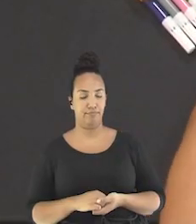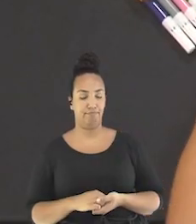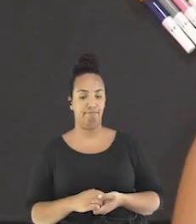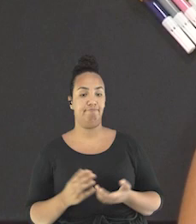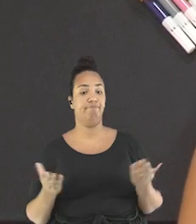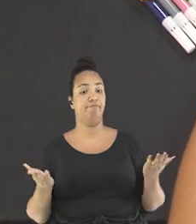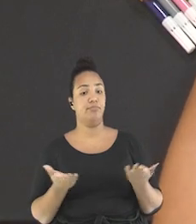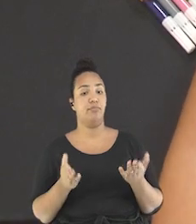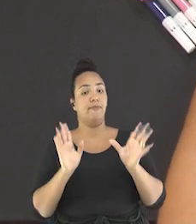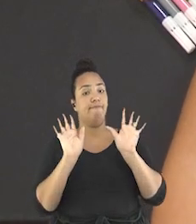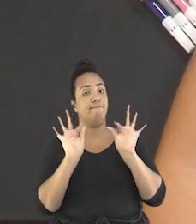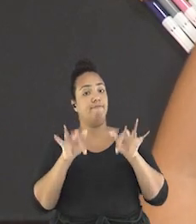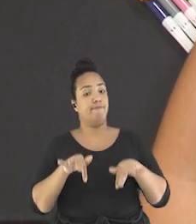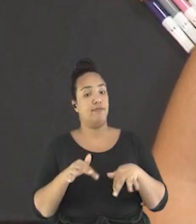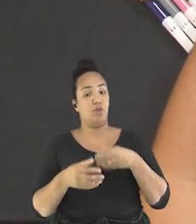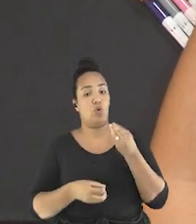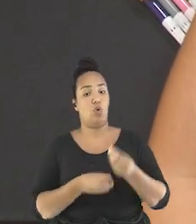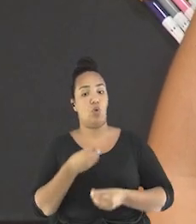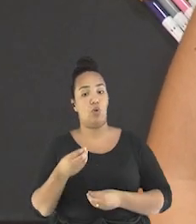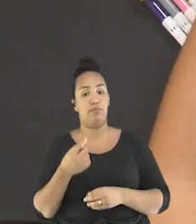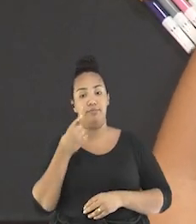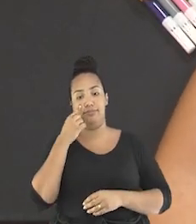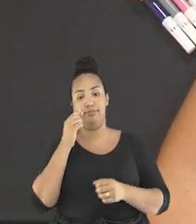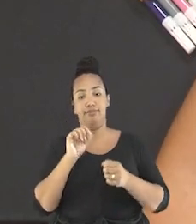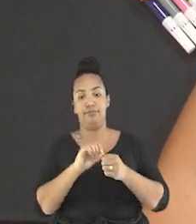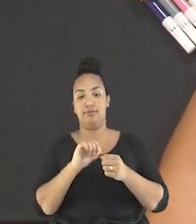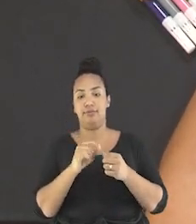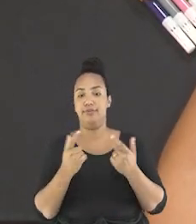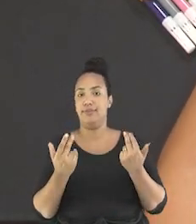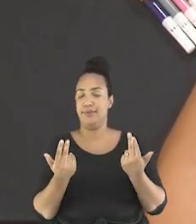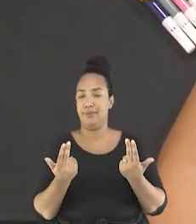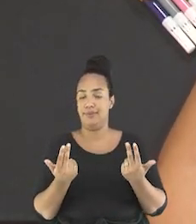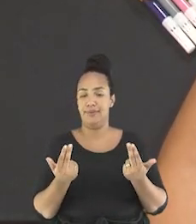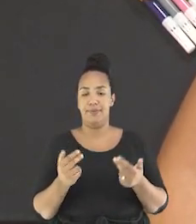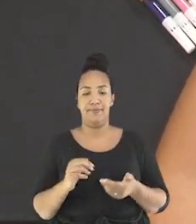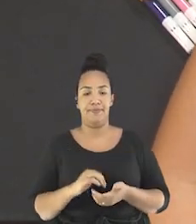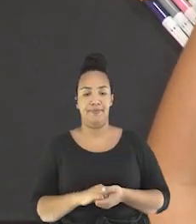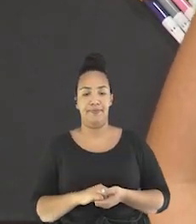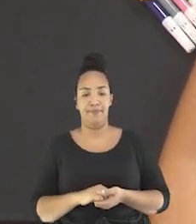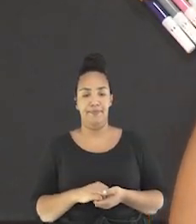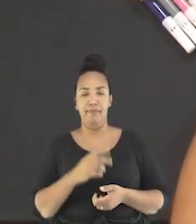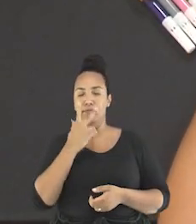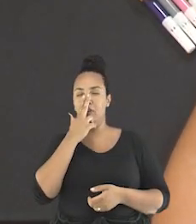E agora, pra gente finalizar nosso desenho, a gente vai fazer essa